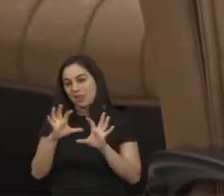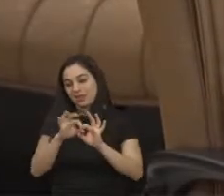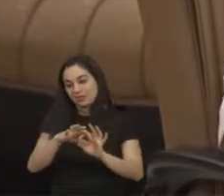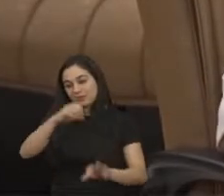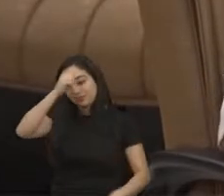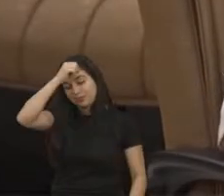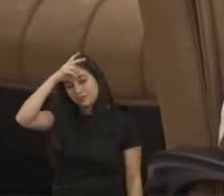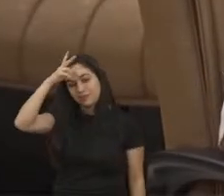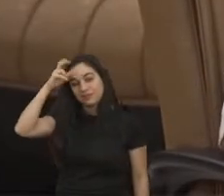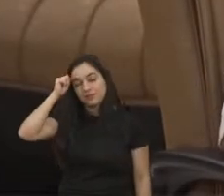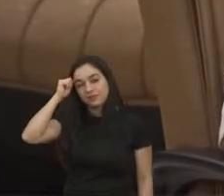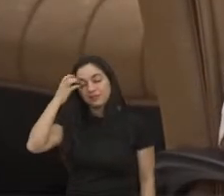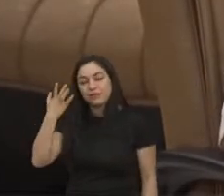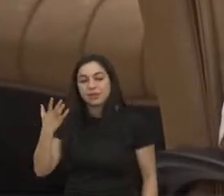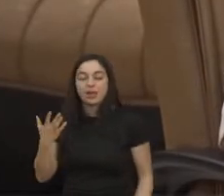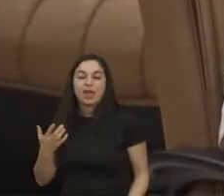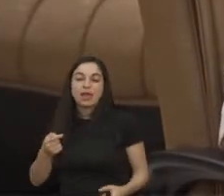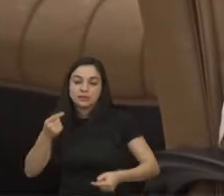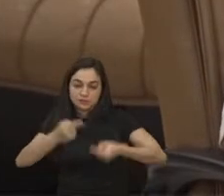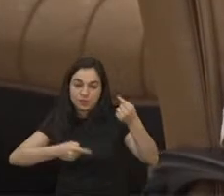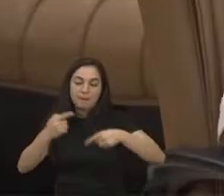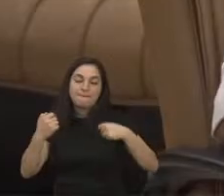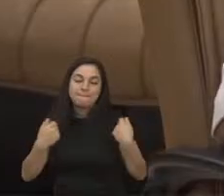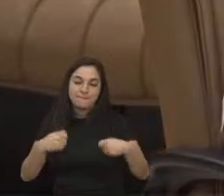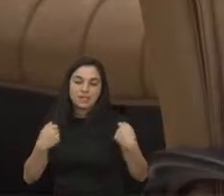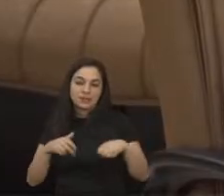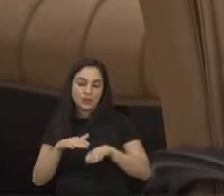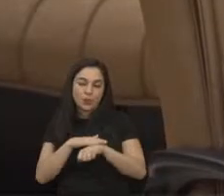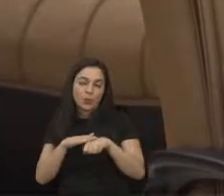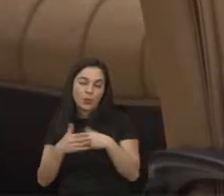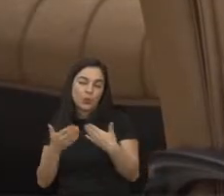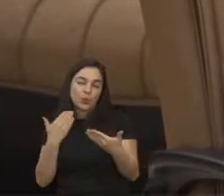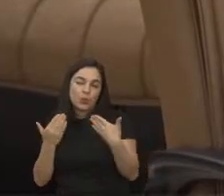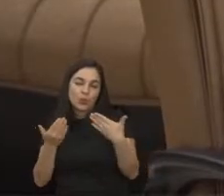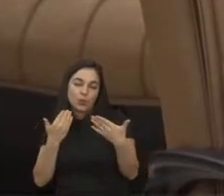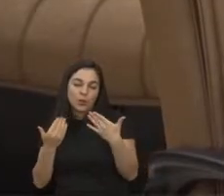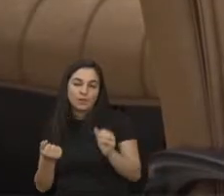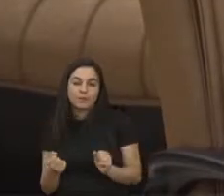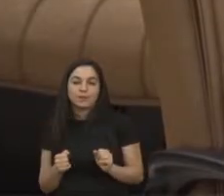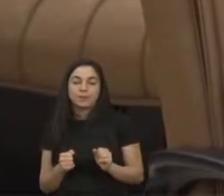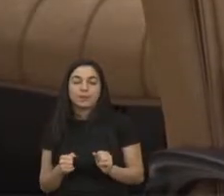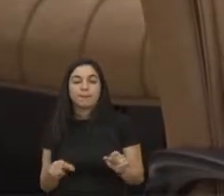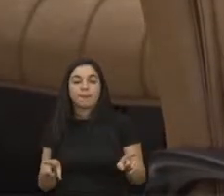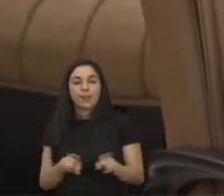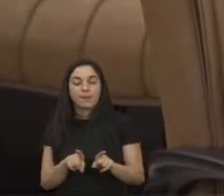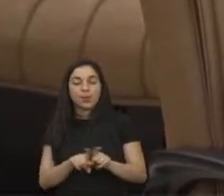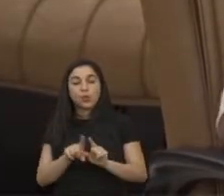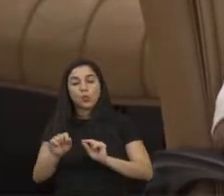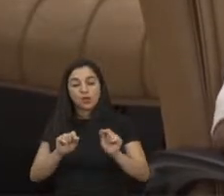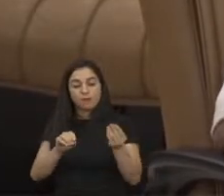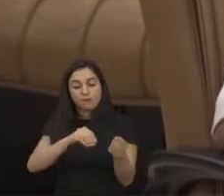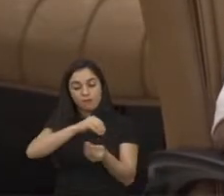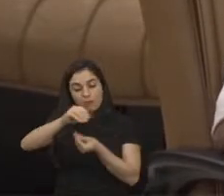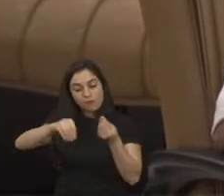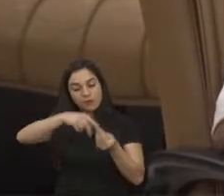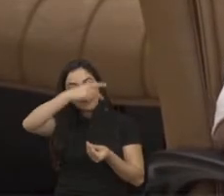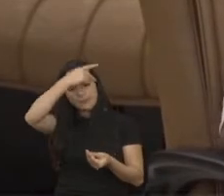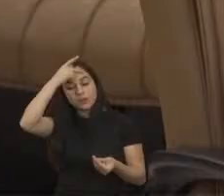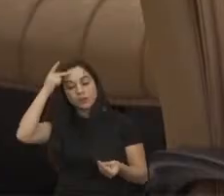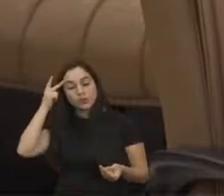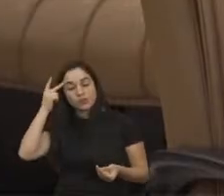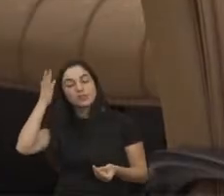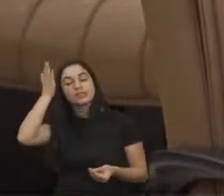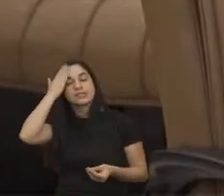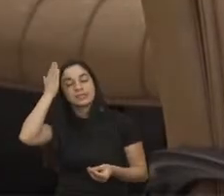Acho que esses diálogos têm que ser travados. E eu acho que a gente precisa também envolver gente que é especialista no tema. A gente